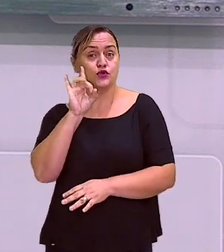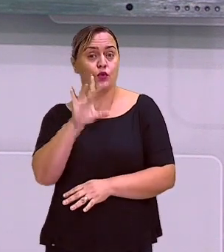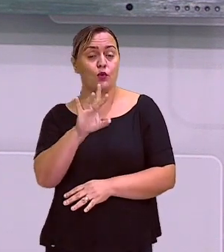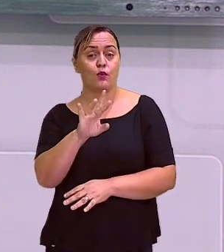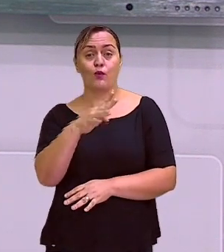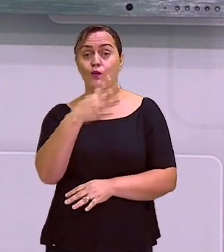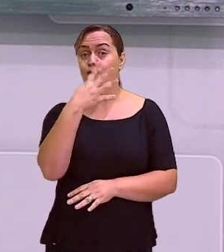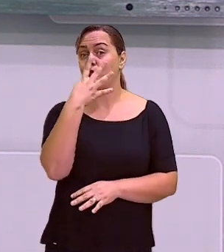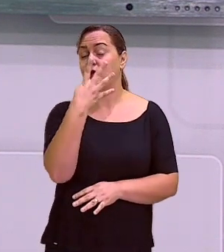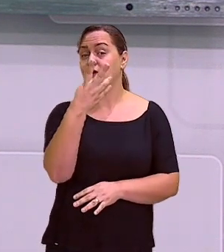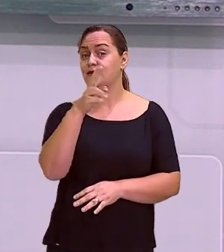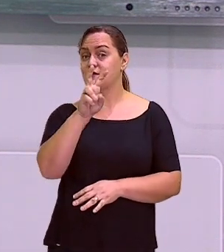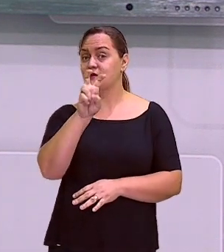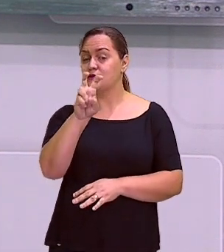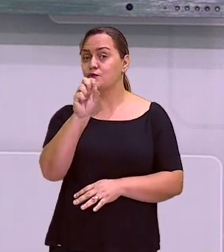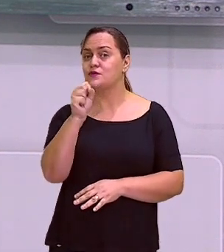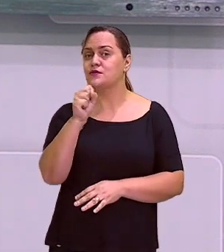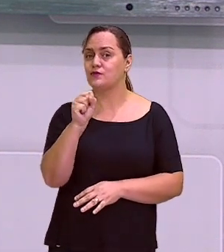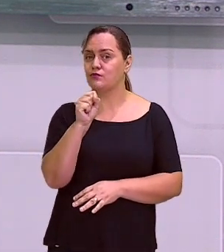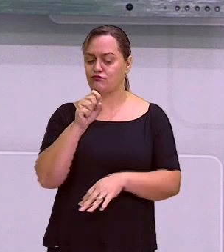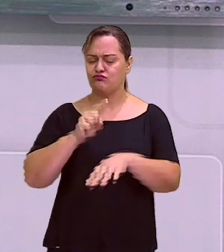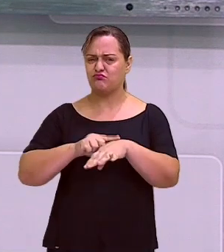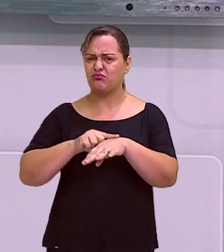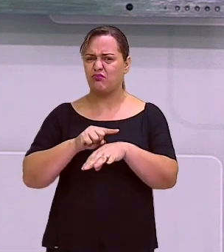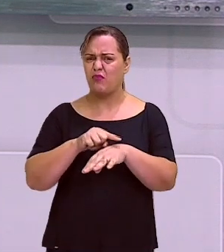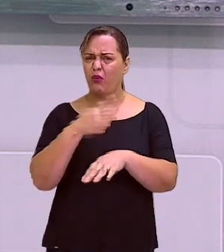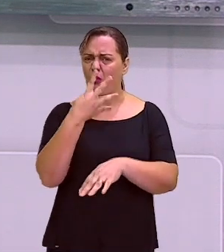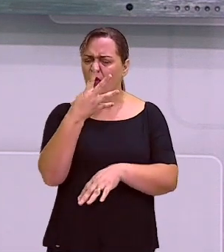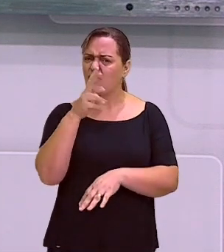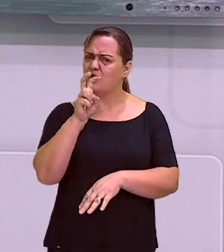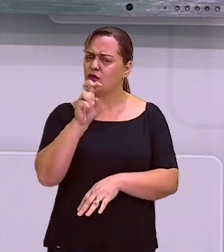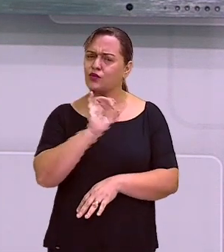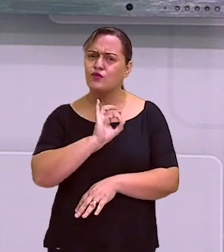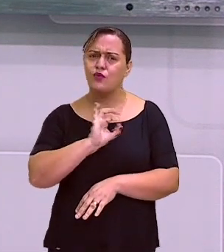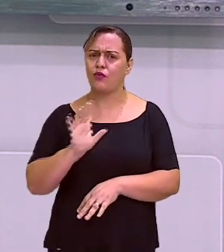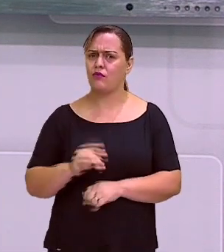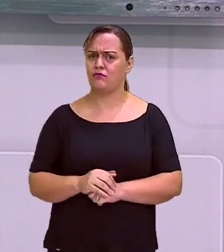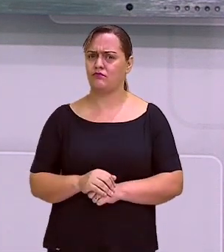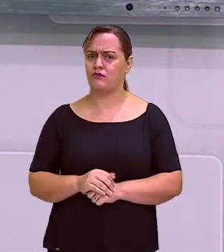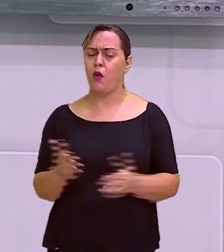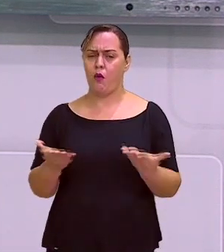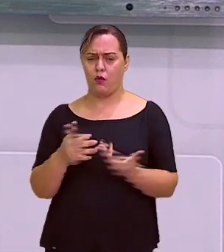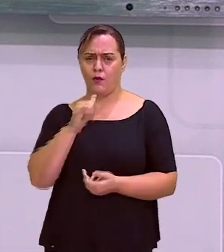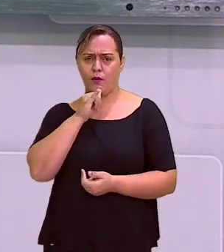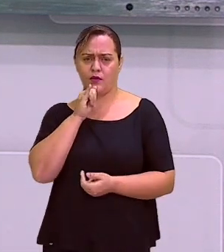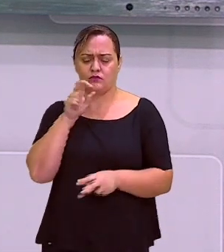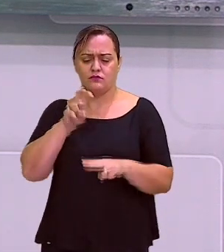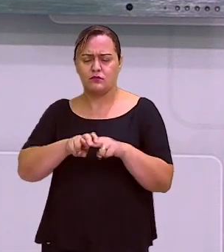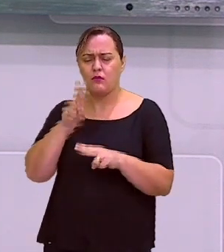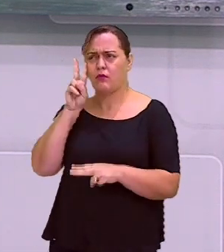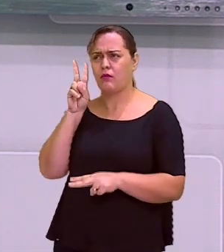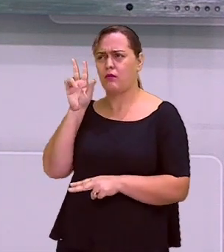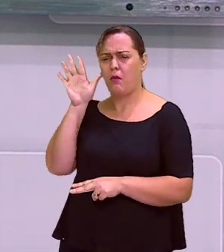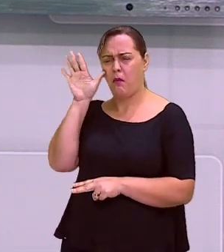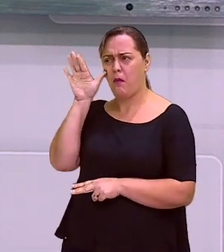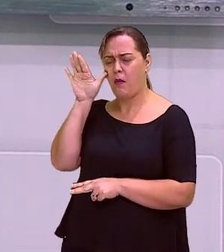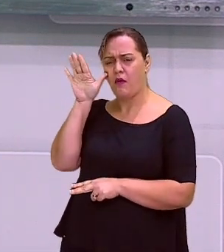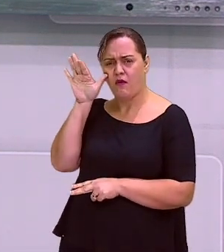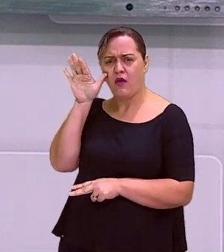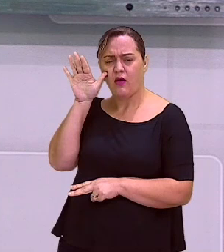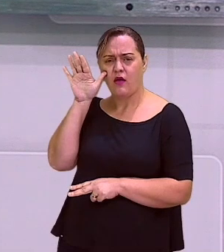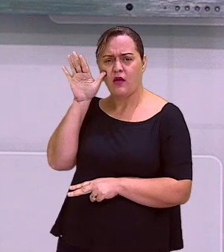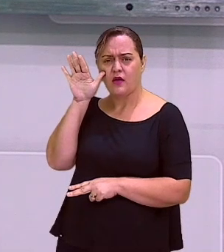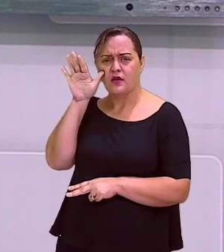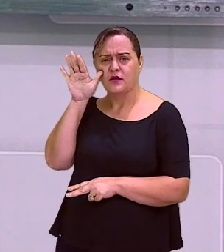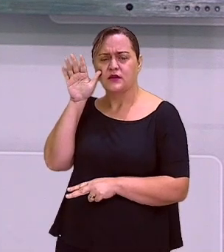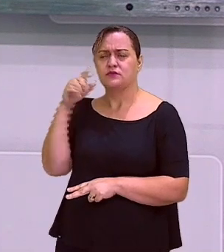né, gente? Fiquem bem atentos a isso. Quando você senta hoje para assistir um filme que dura aí 1h40, 2 horas,